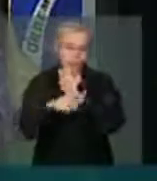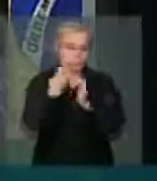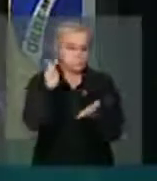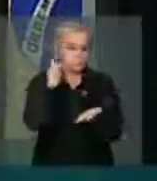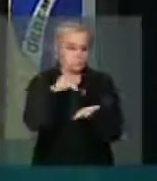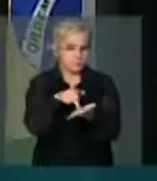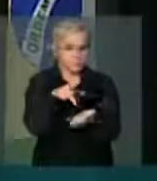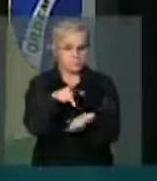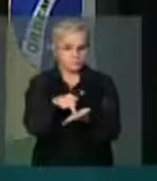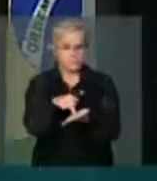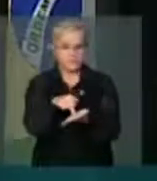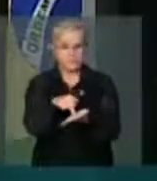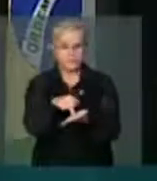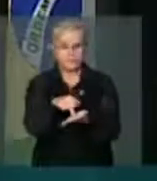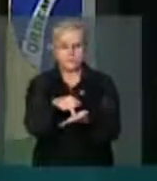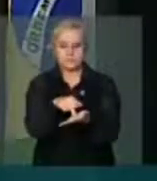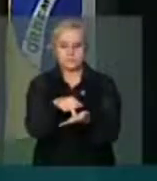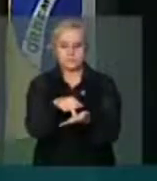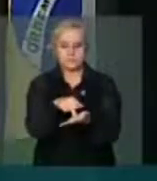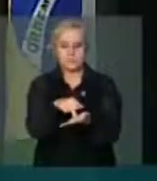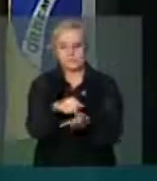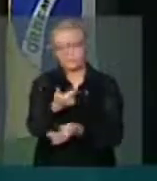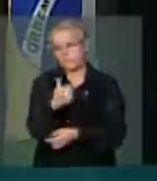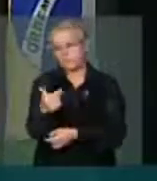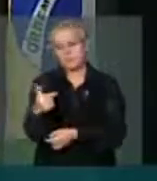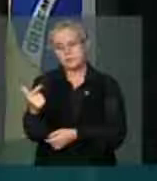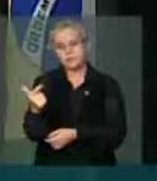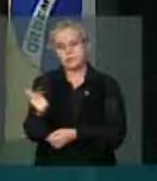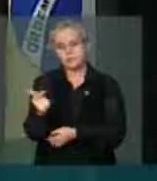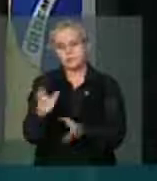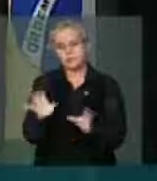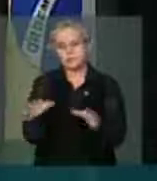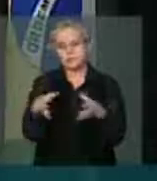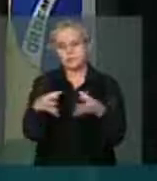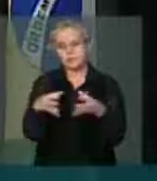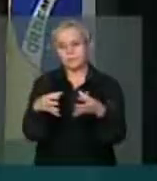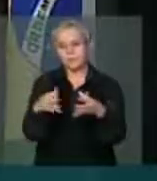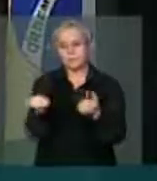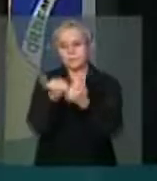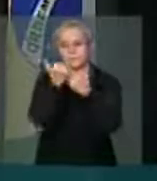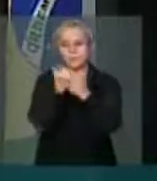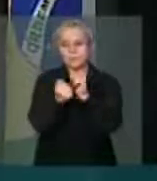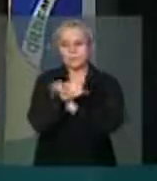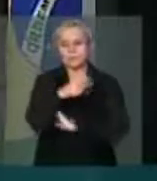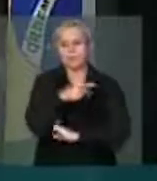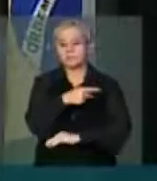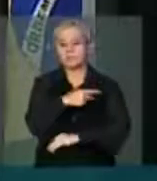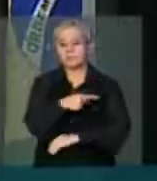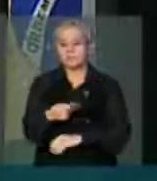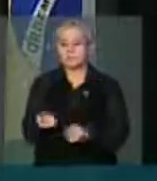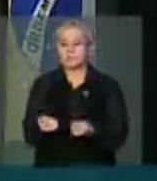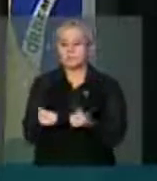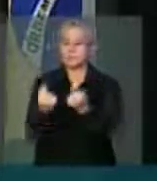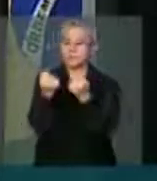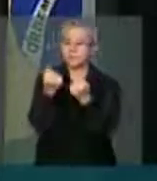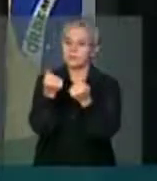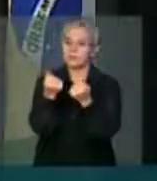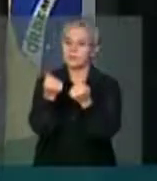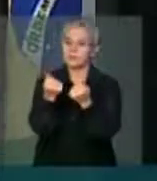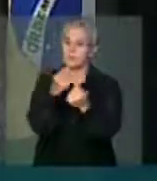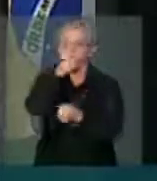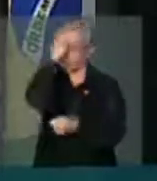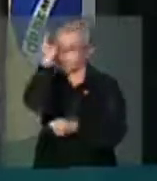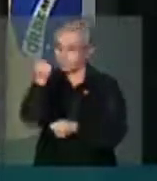seguramente não teria e manteriam à frente da tesouraria do partido alguém denunciado